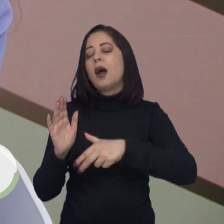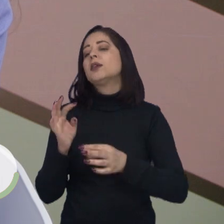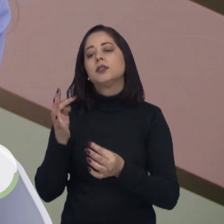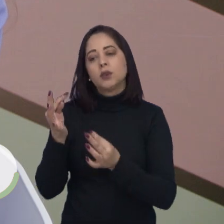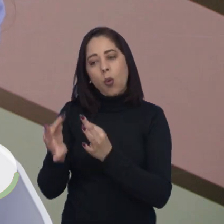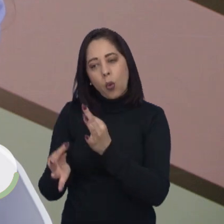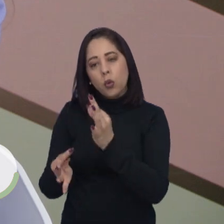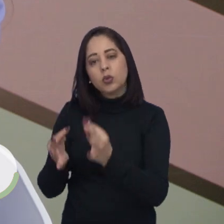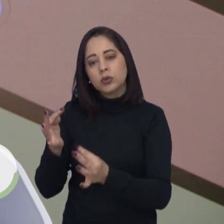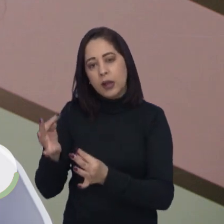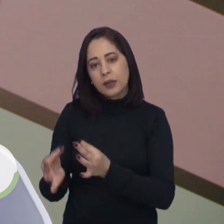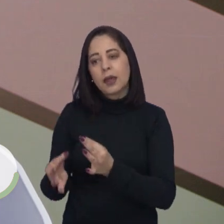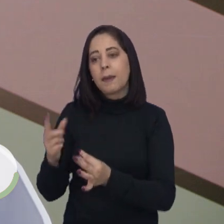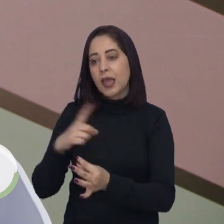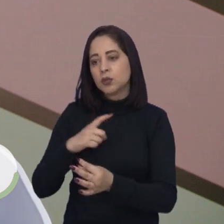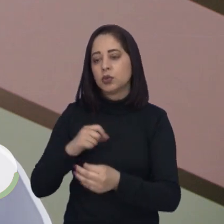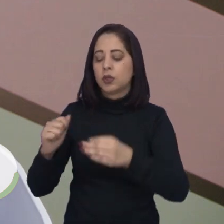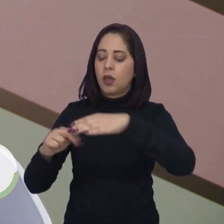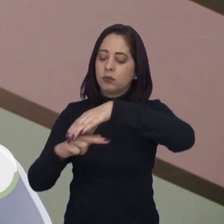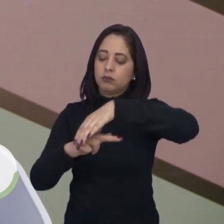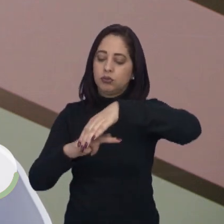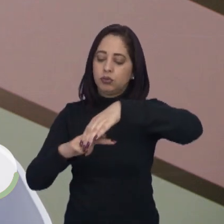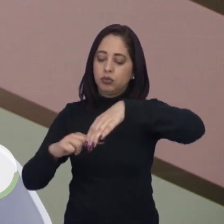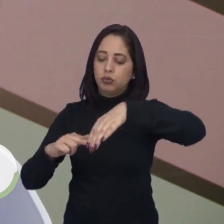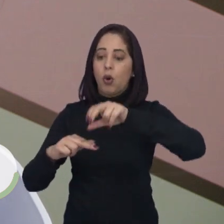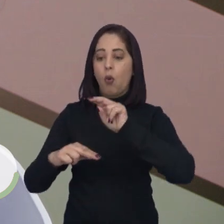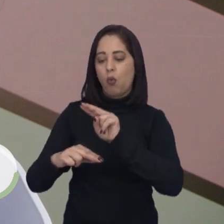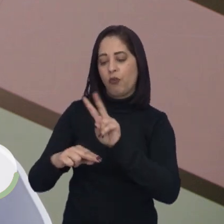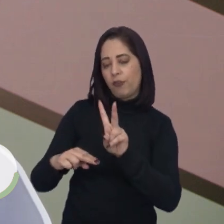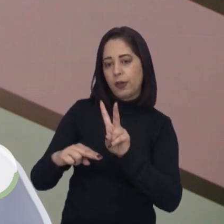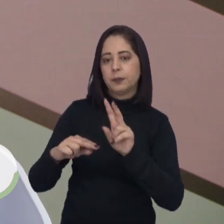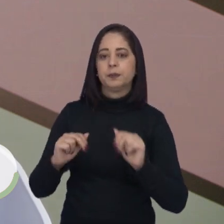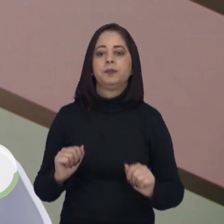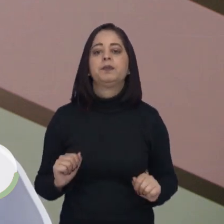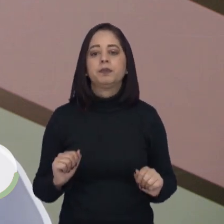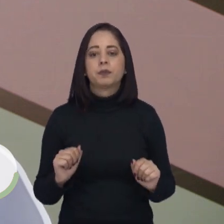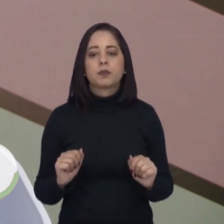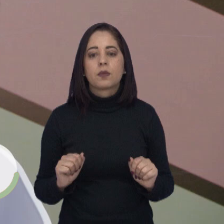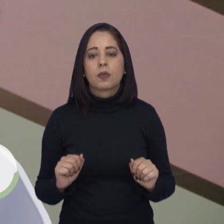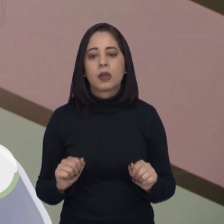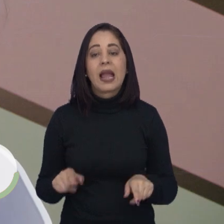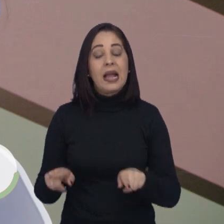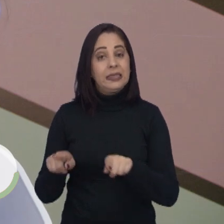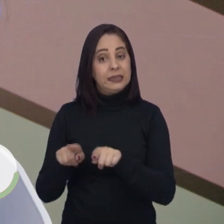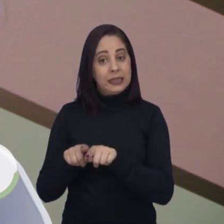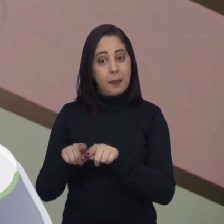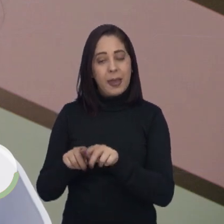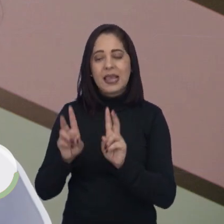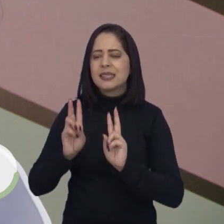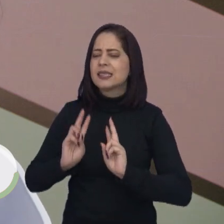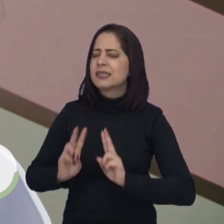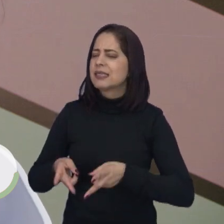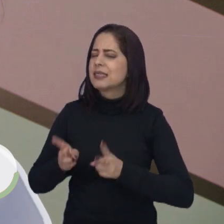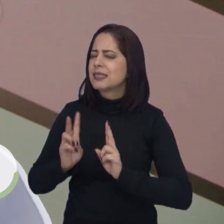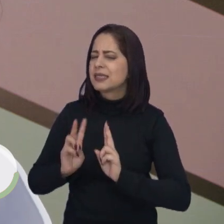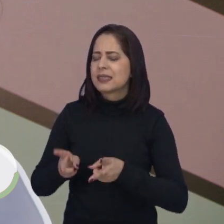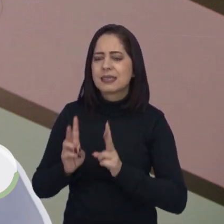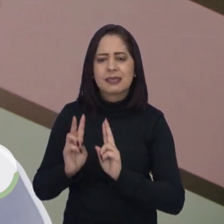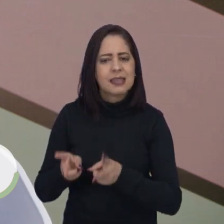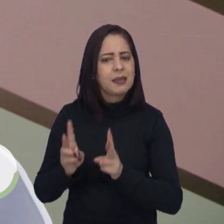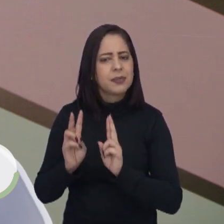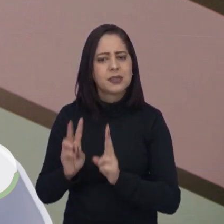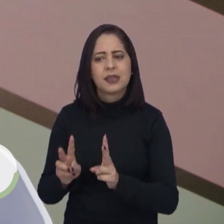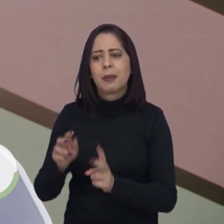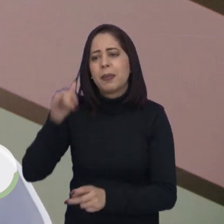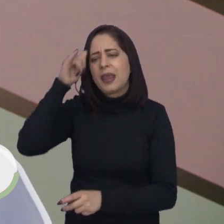também feito com o raio ultravioleta. E, além disso, deve sempre proteger,